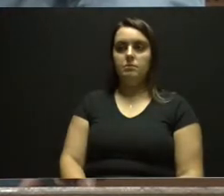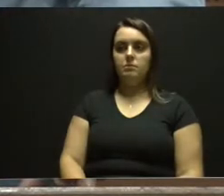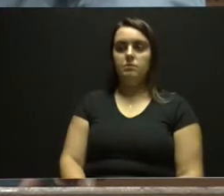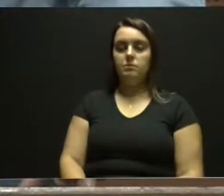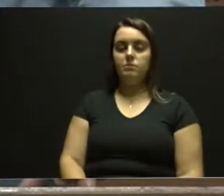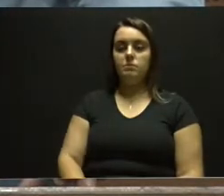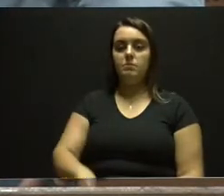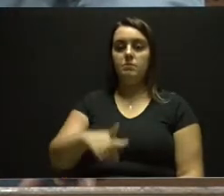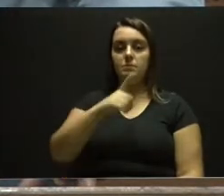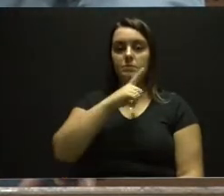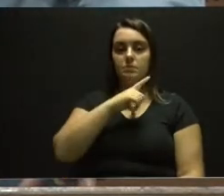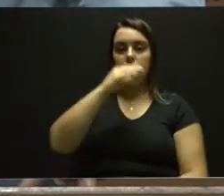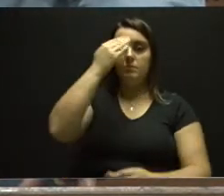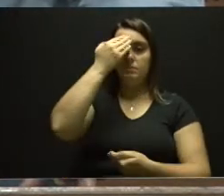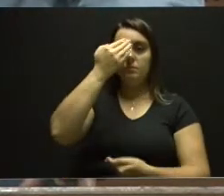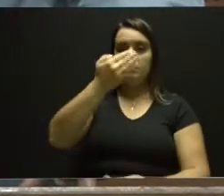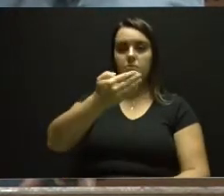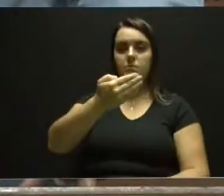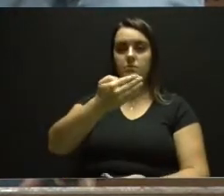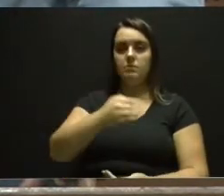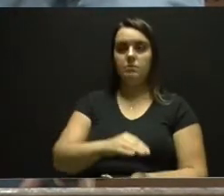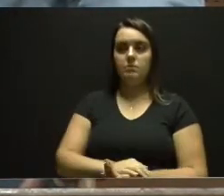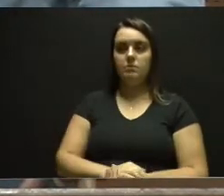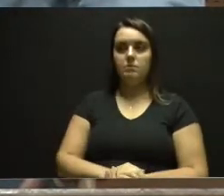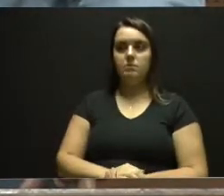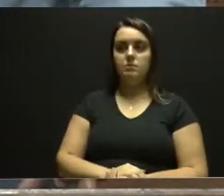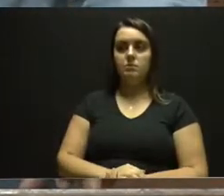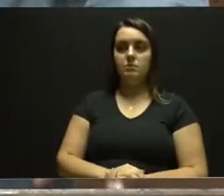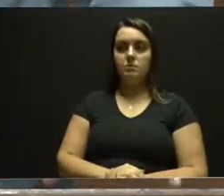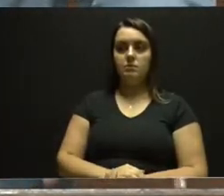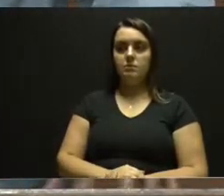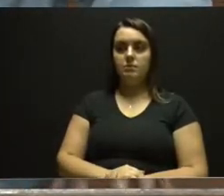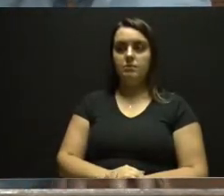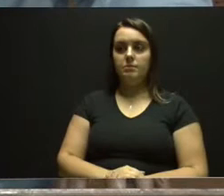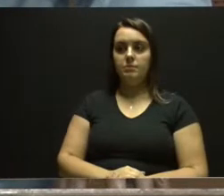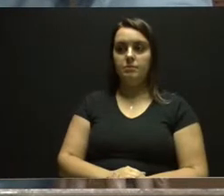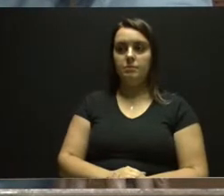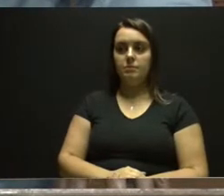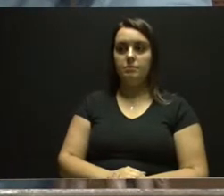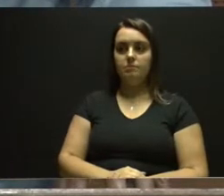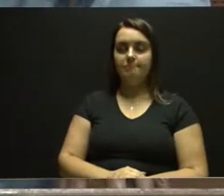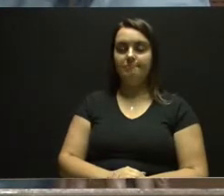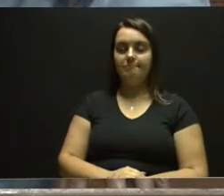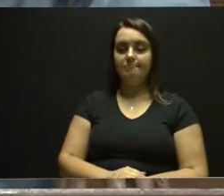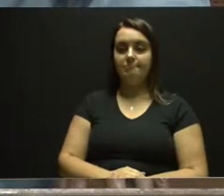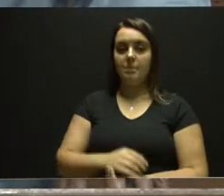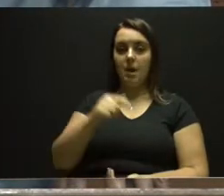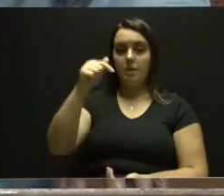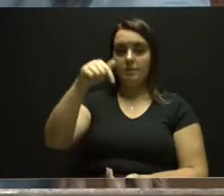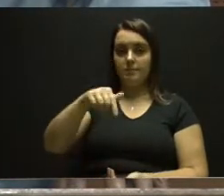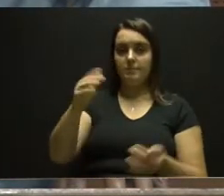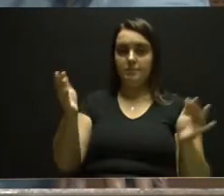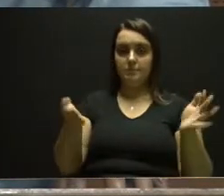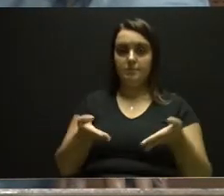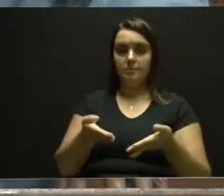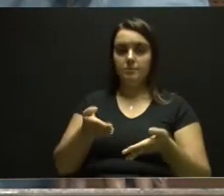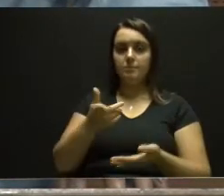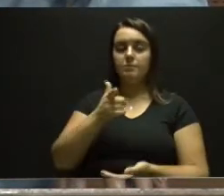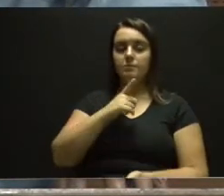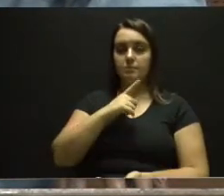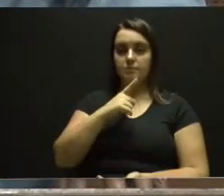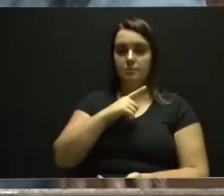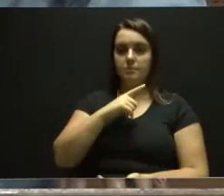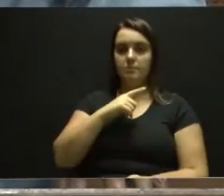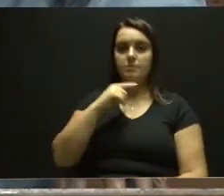tenho a agradecê las aqui na casa nós tínhamos também